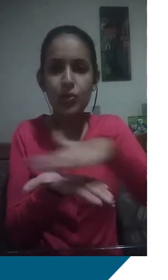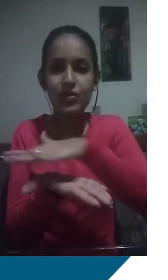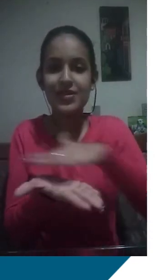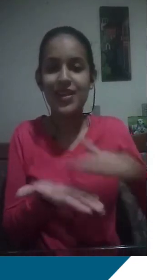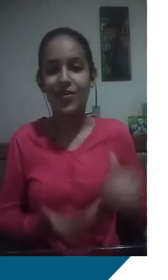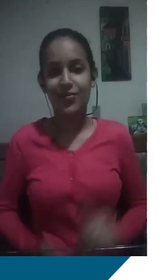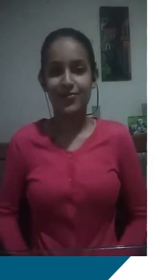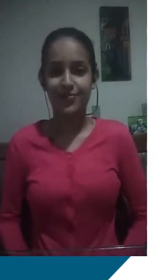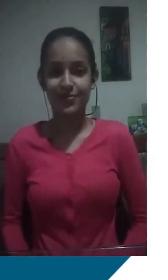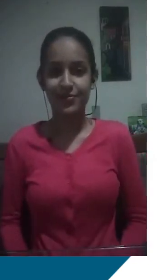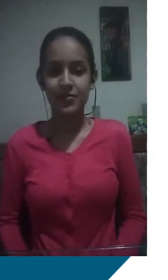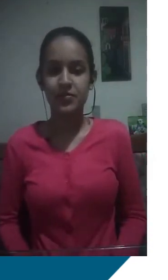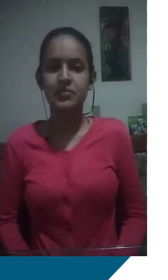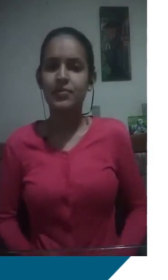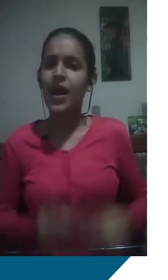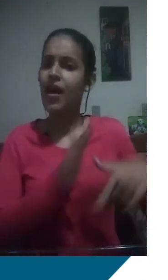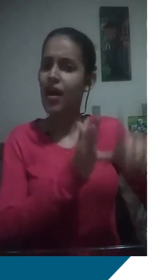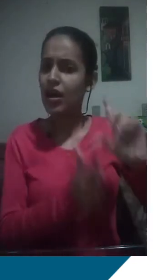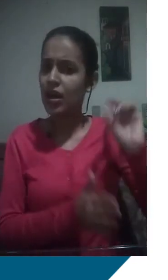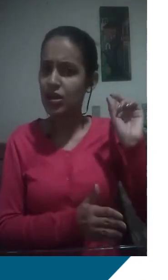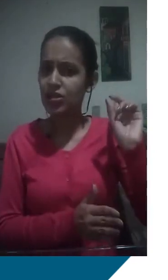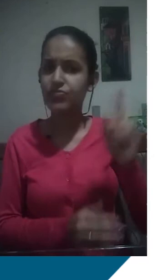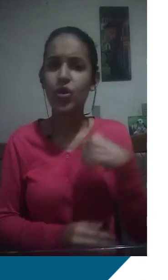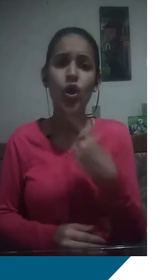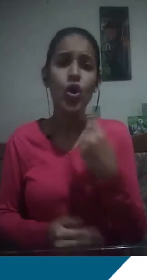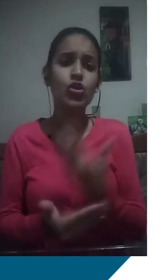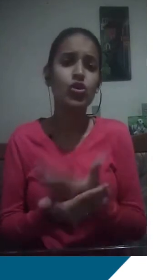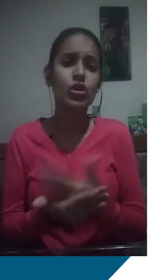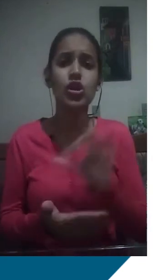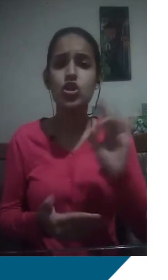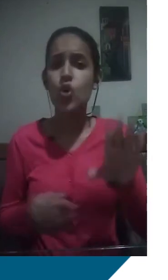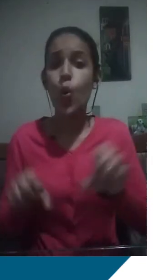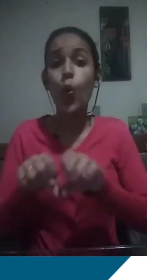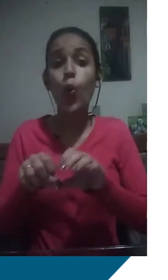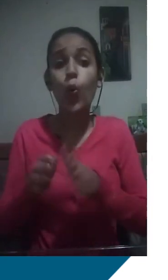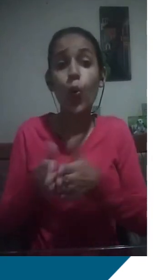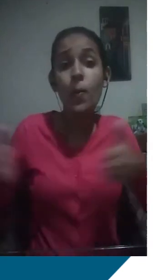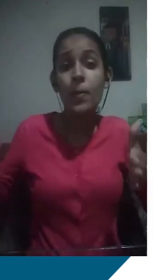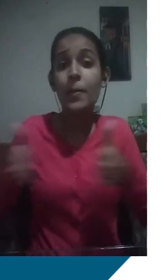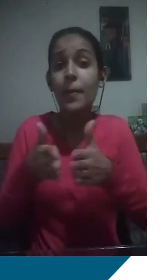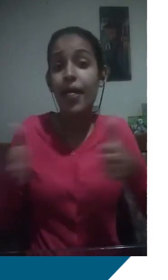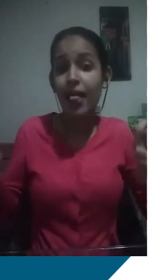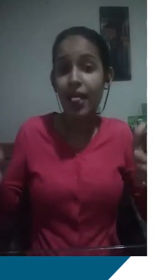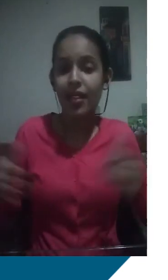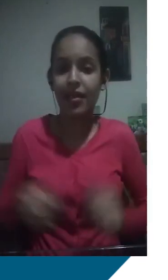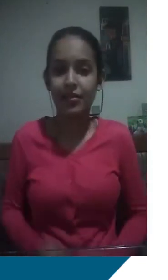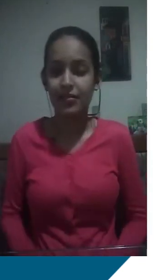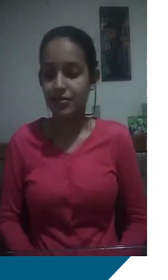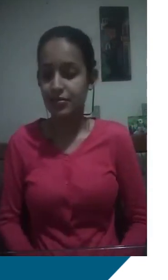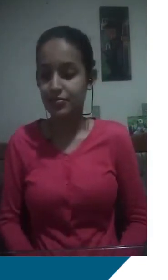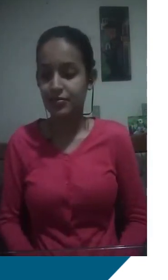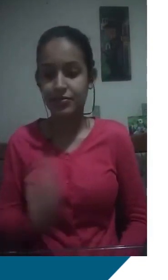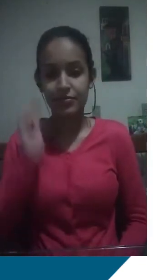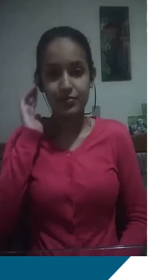estava preocupado em estudar o comprimento, né, a variação de comprimento, e a dilatação superficial, como o próprio nome já diz, a gente vai